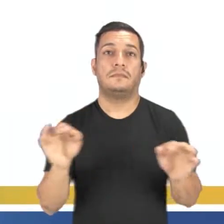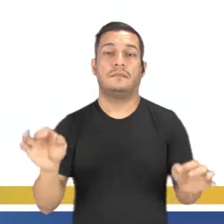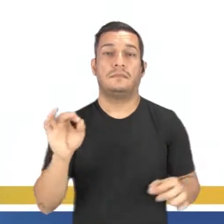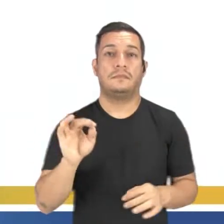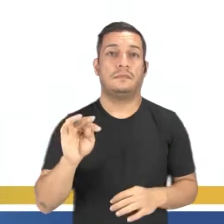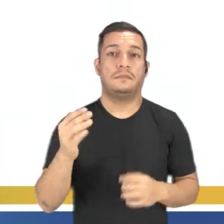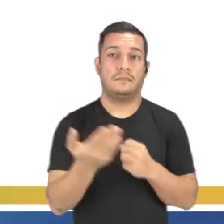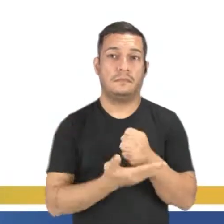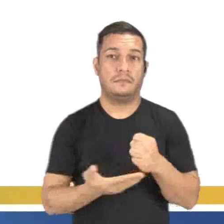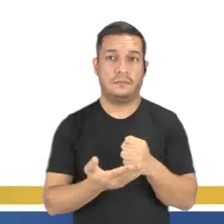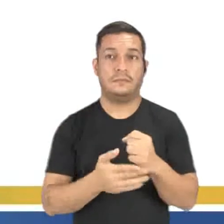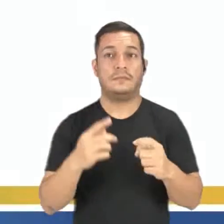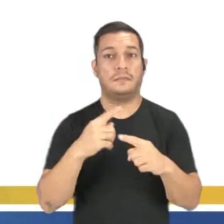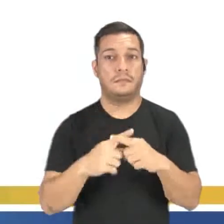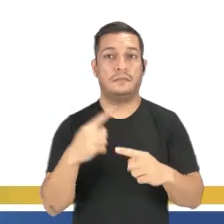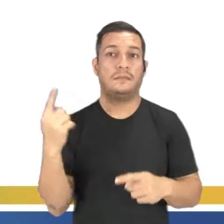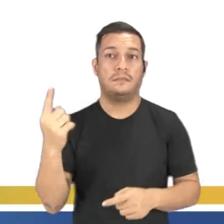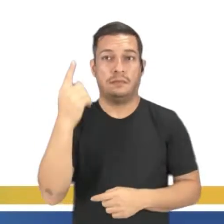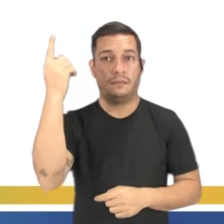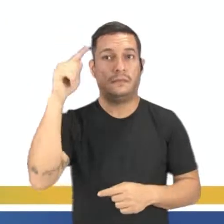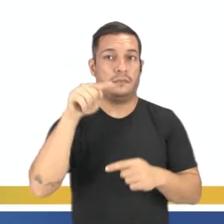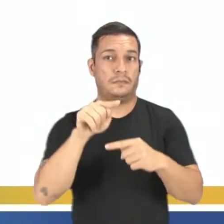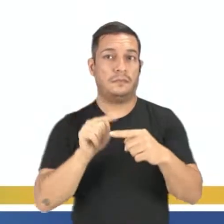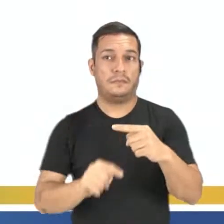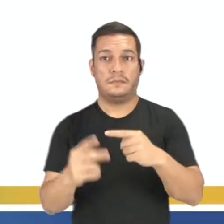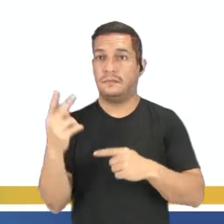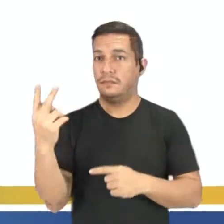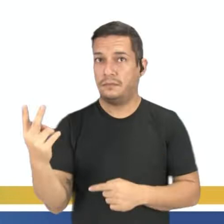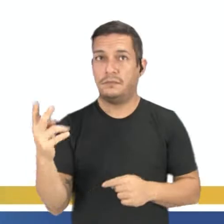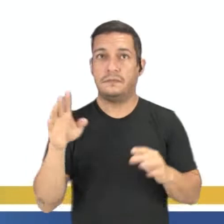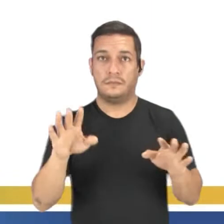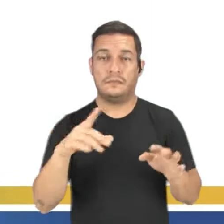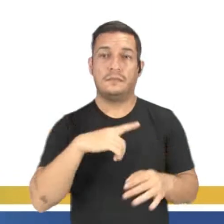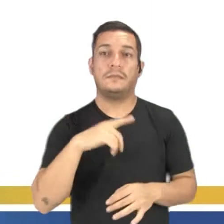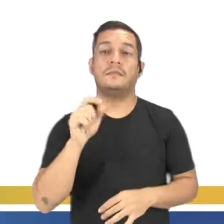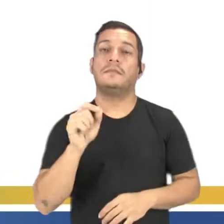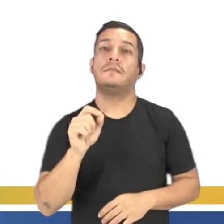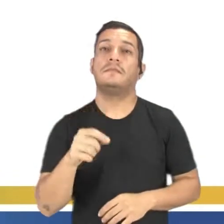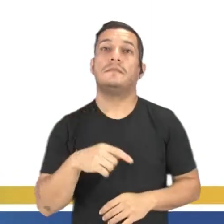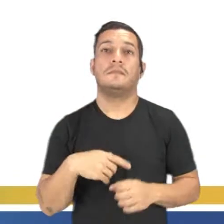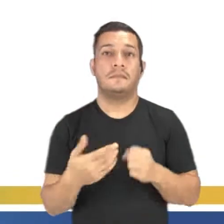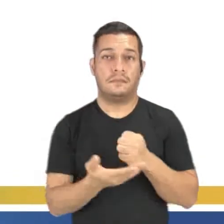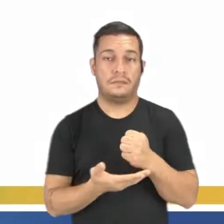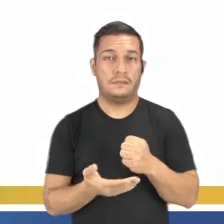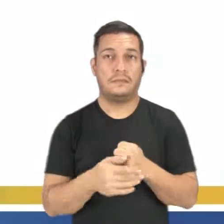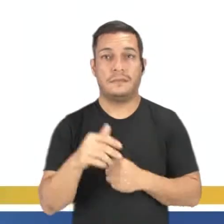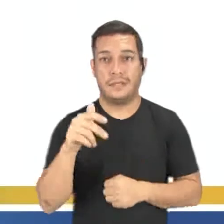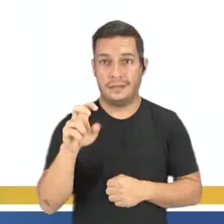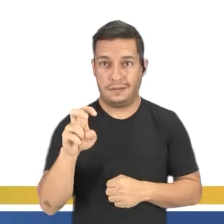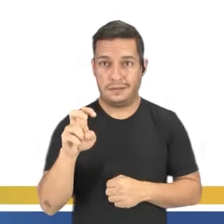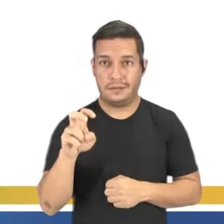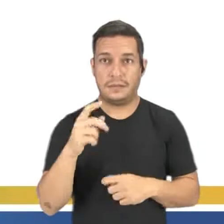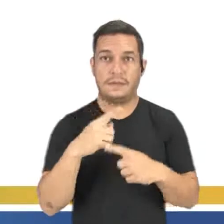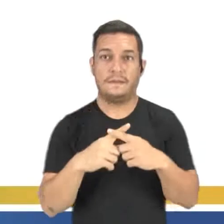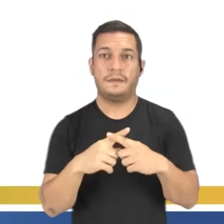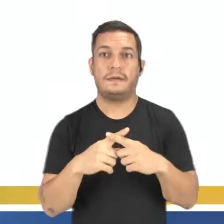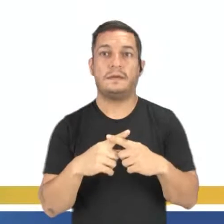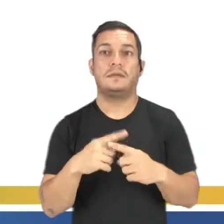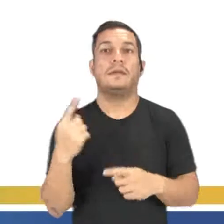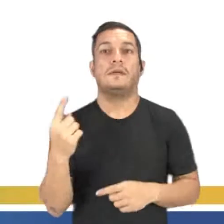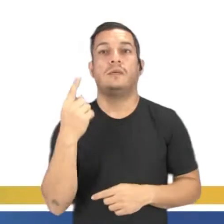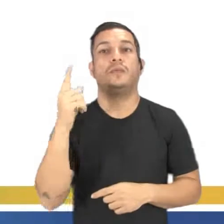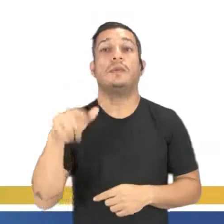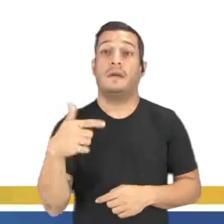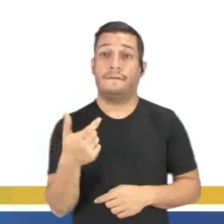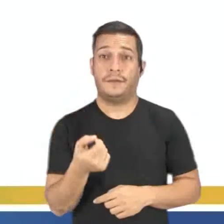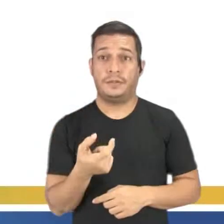triângulo, que é base vezes altura dividido por 2. Assim teremos a base 15 vezes a